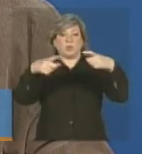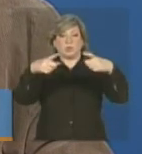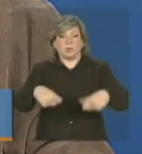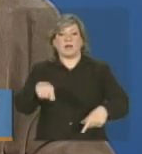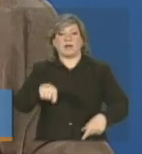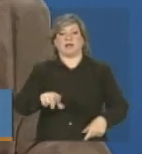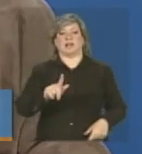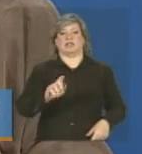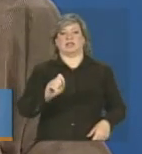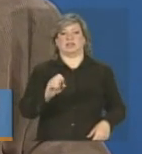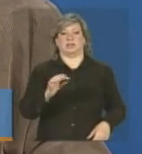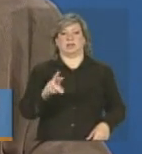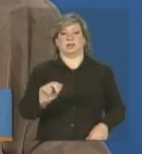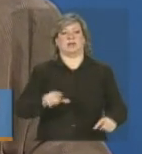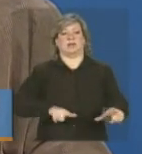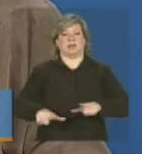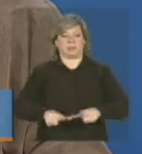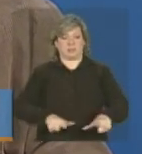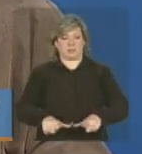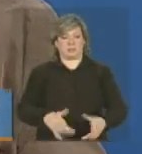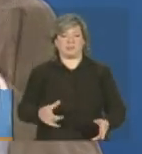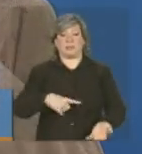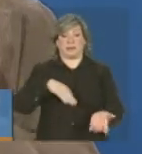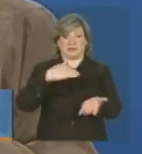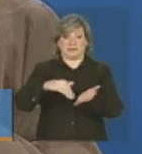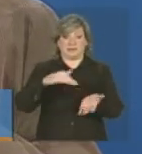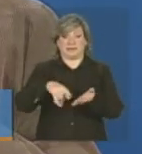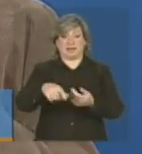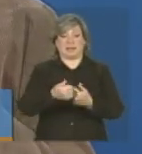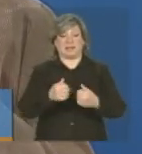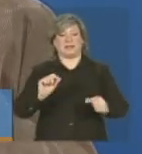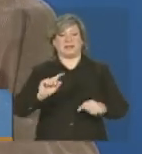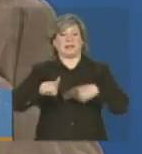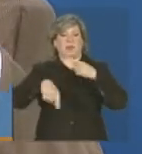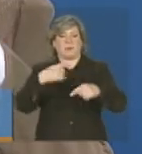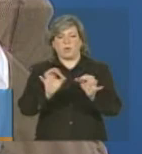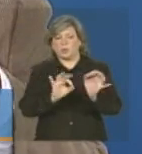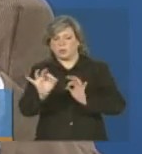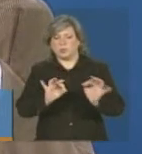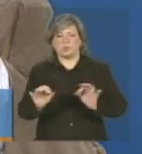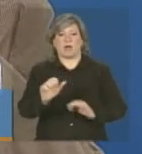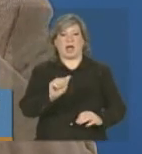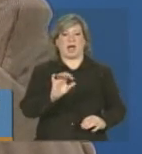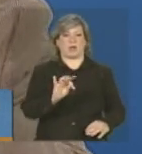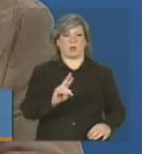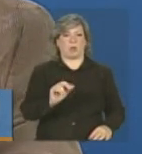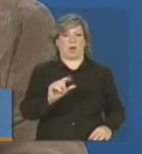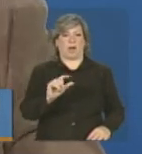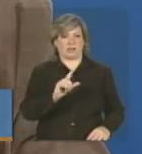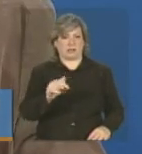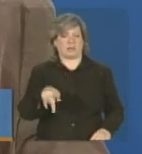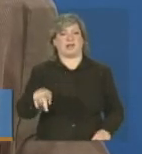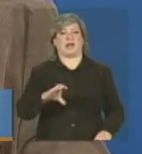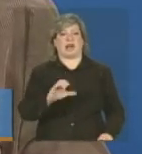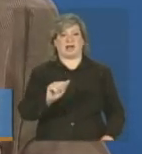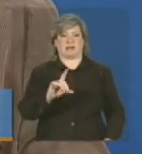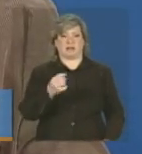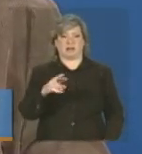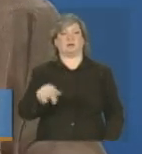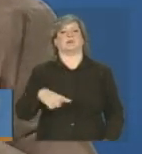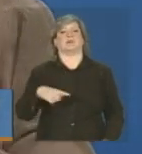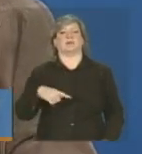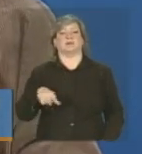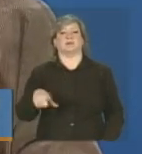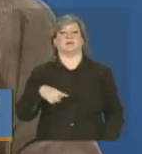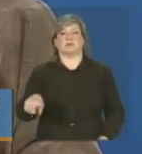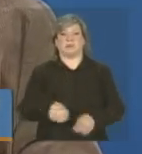No caso do secretário de assistência, após atualizar o cadastro, dando atenção especial ao e-mail pessoal do secretário